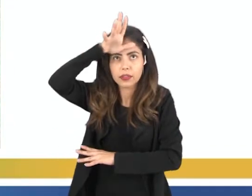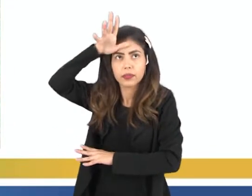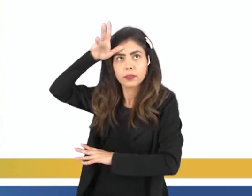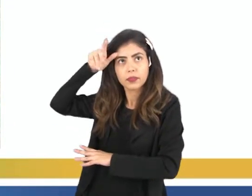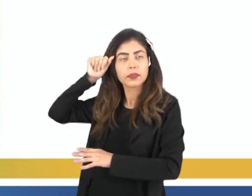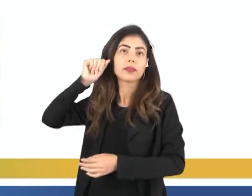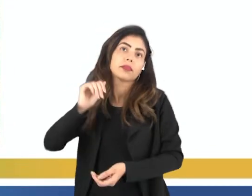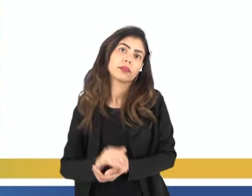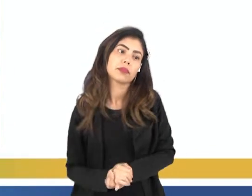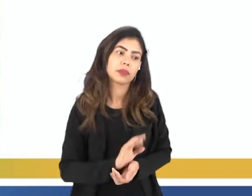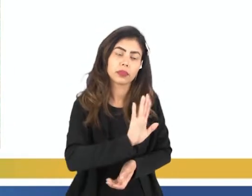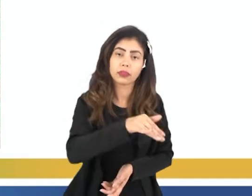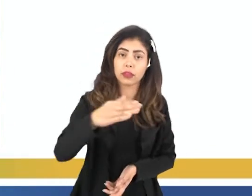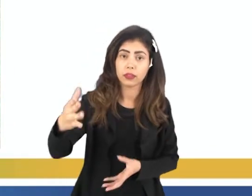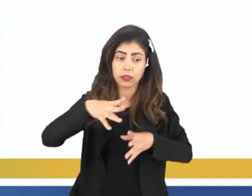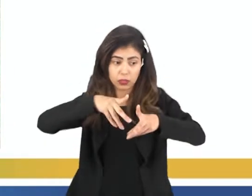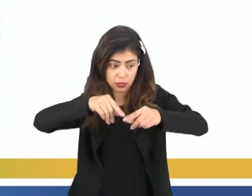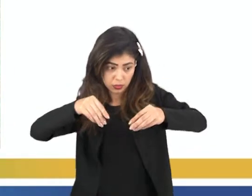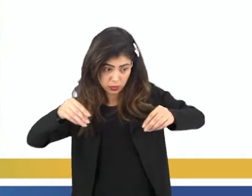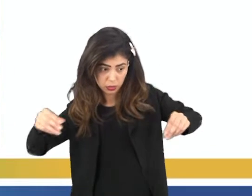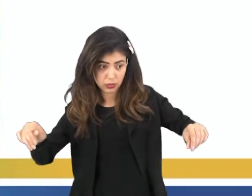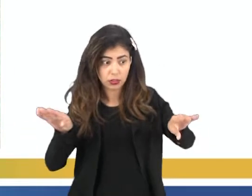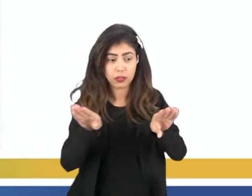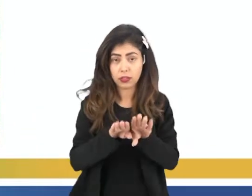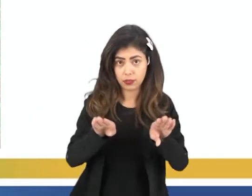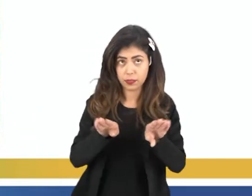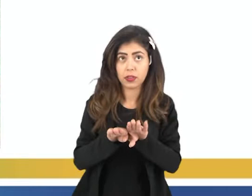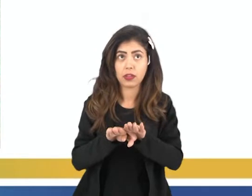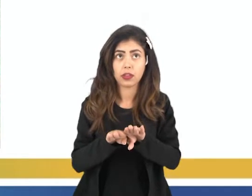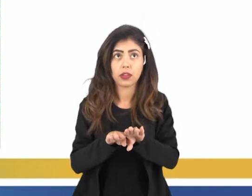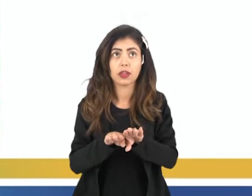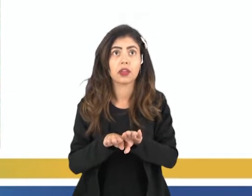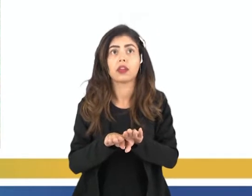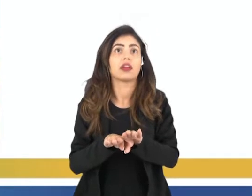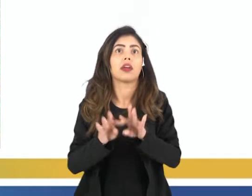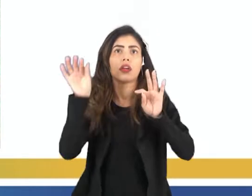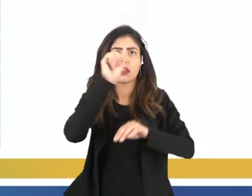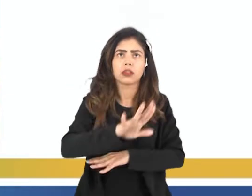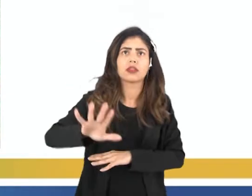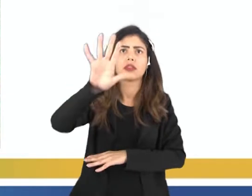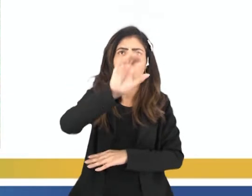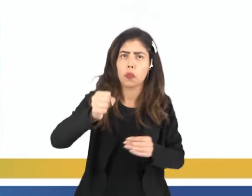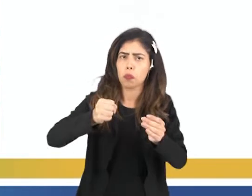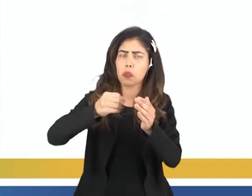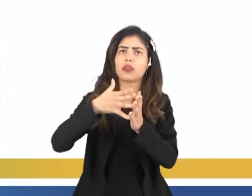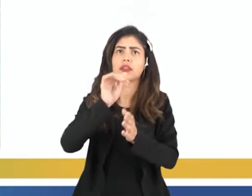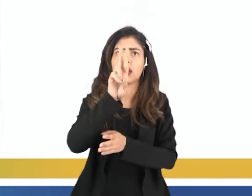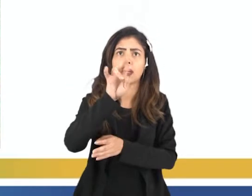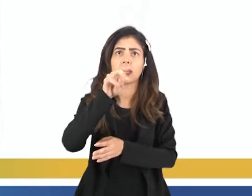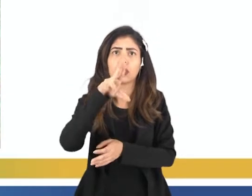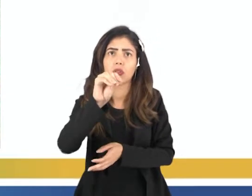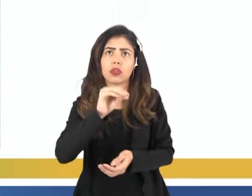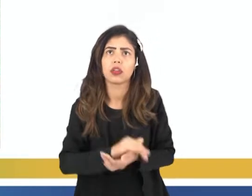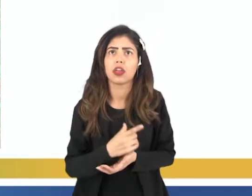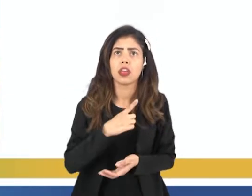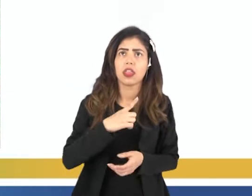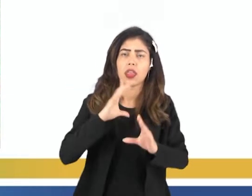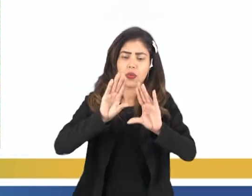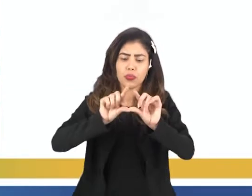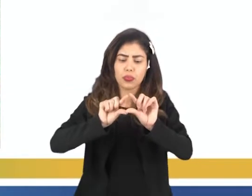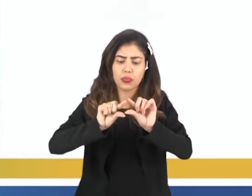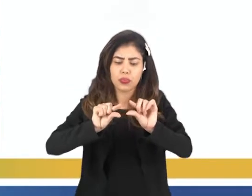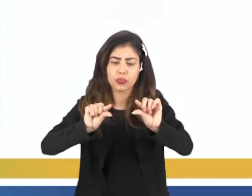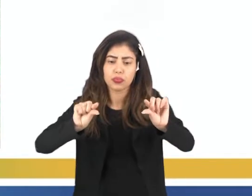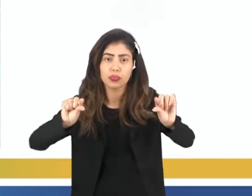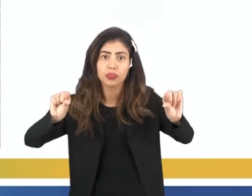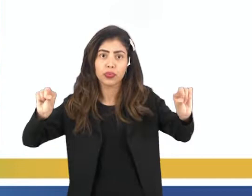Amazônia. Quanto ao solo, o solo da floresta amazônica é em geral bastante arenoso. Possui uma fina camada